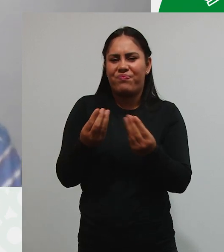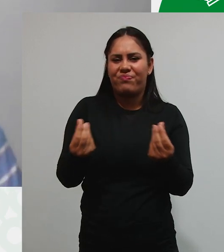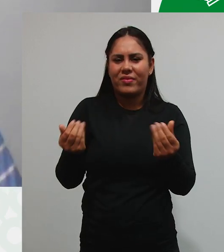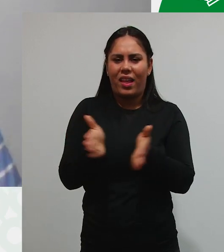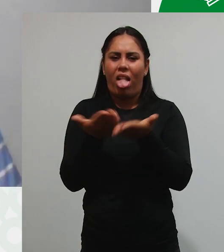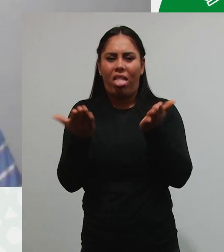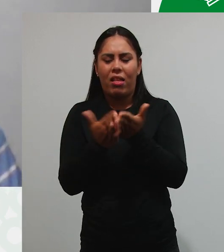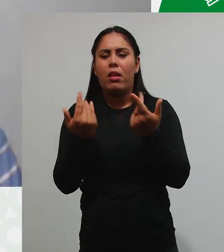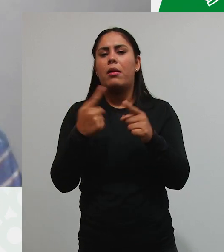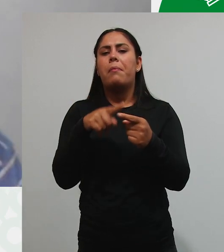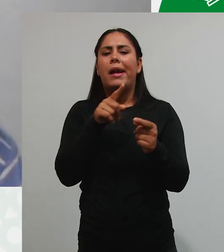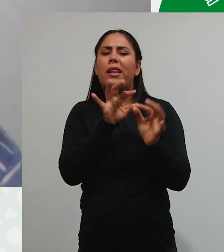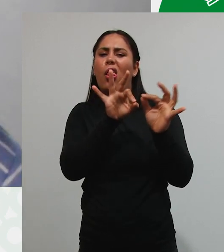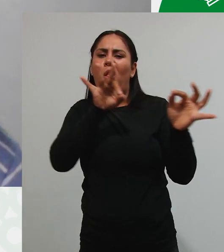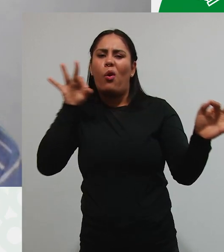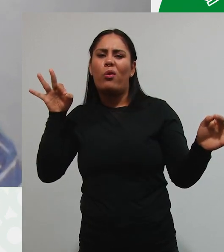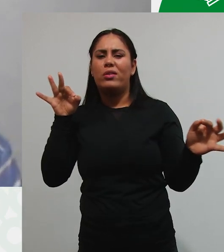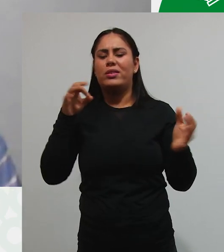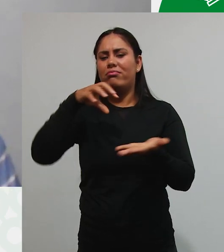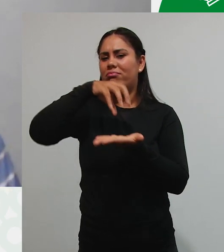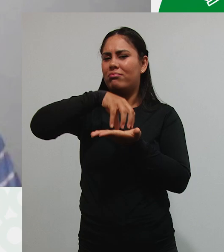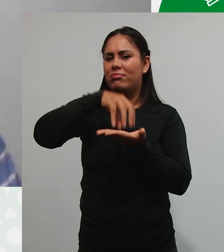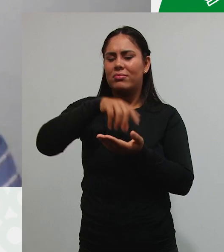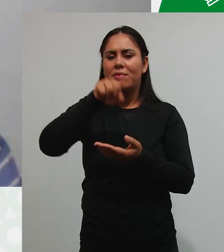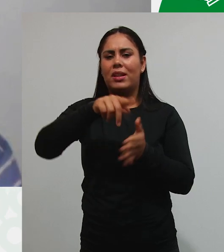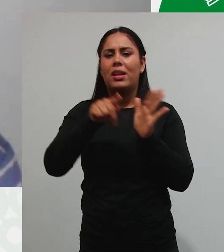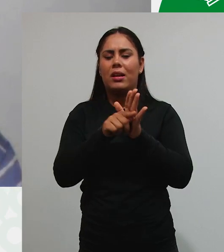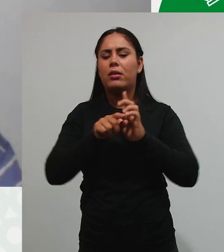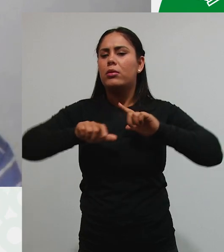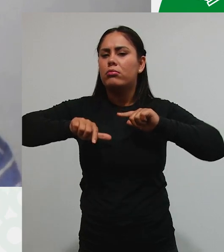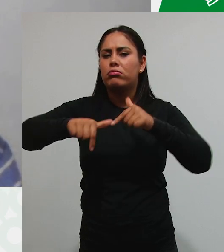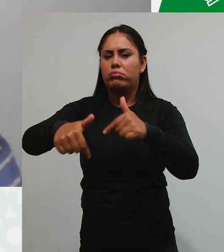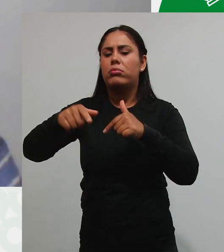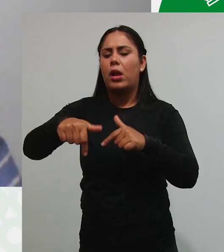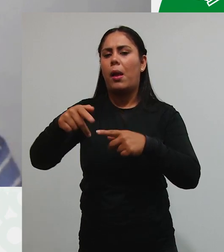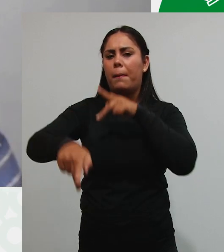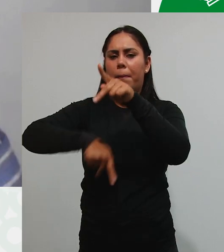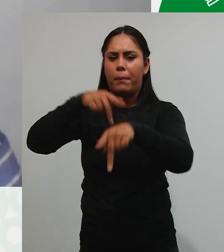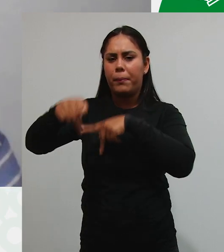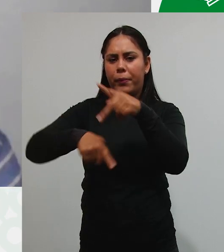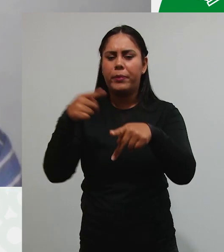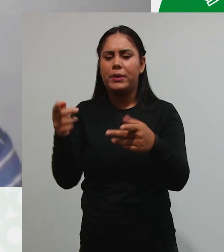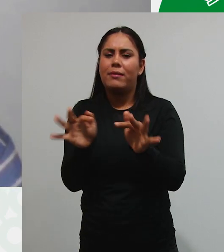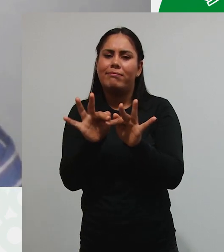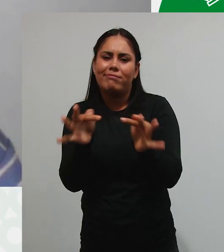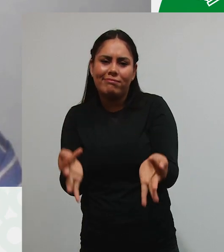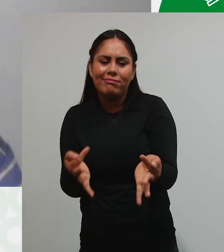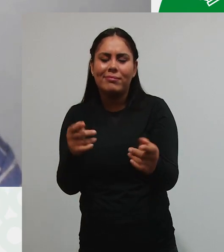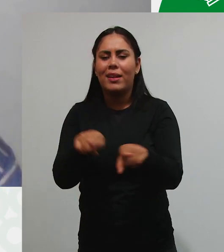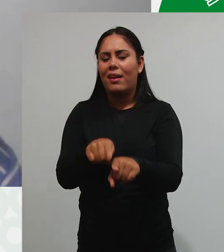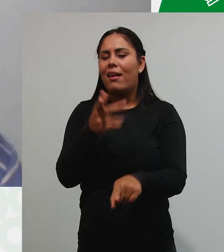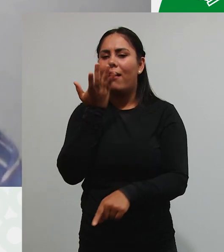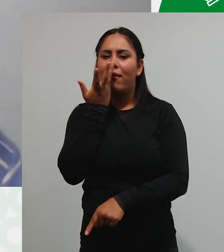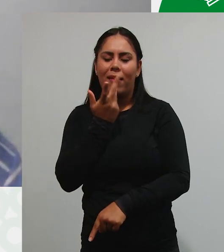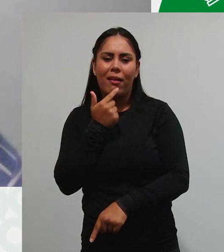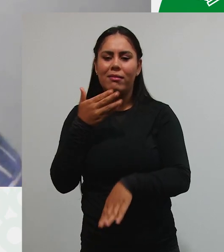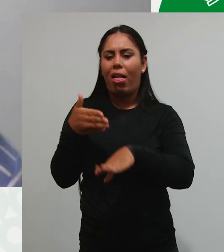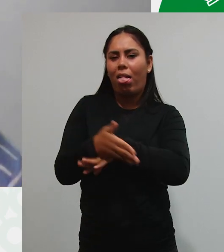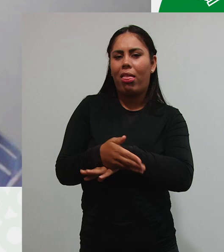urbanos, que atendem uma população mais carente, nós temos crianças que chegam à sala de